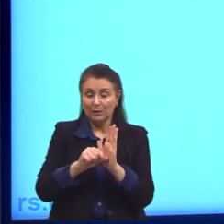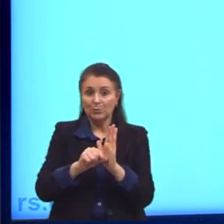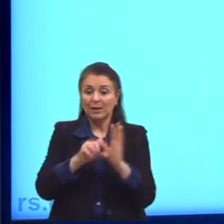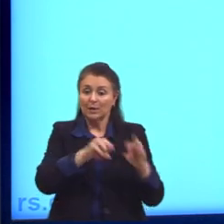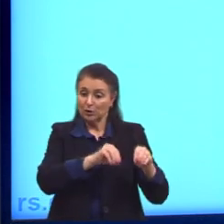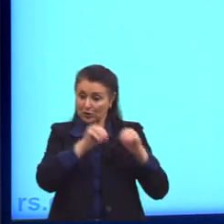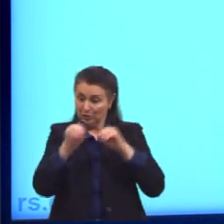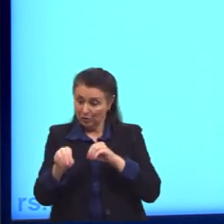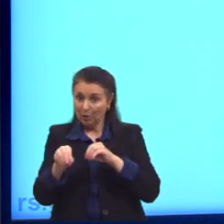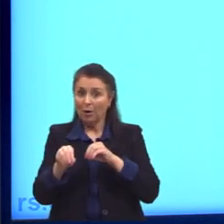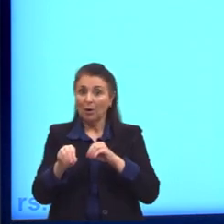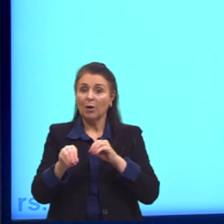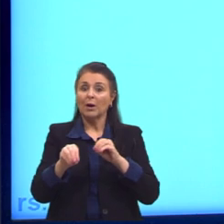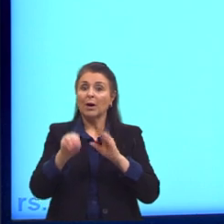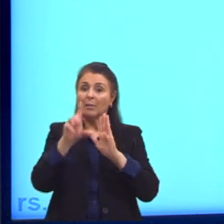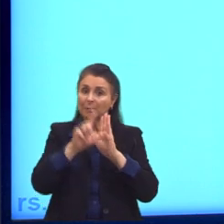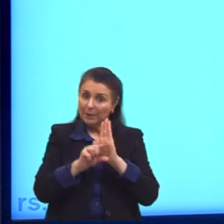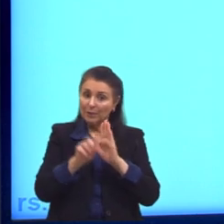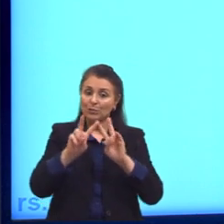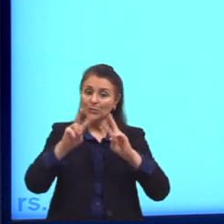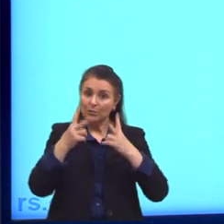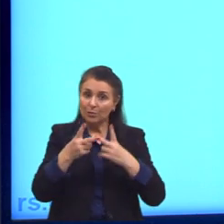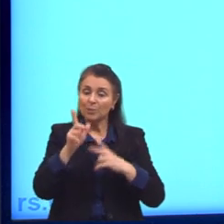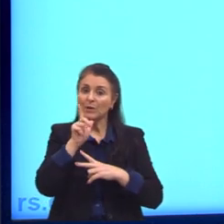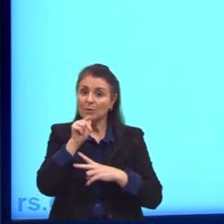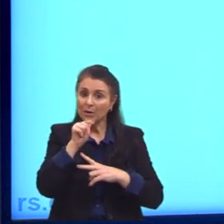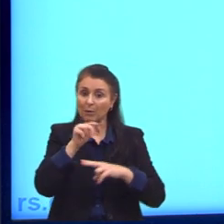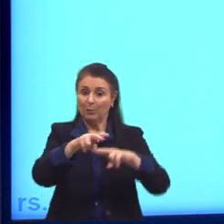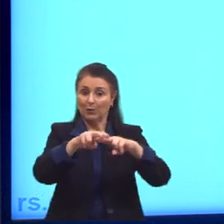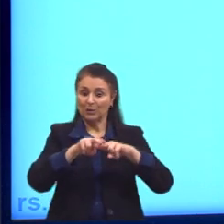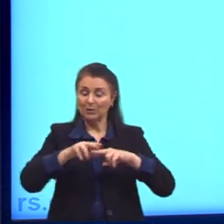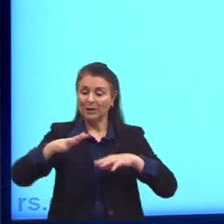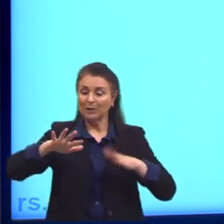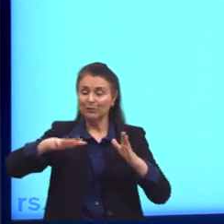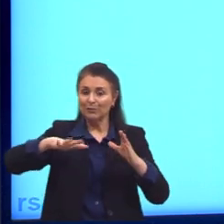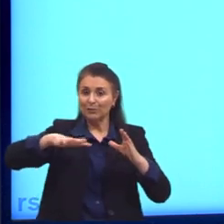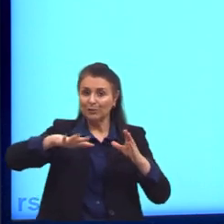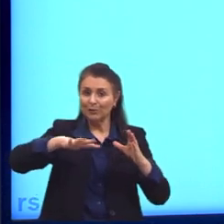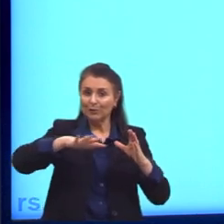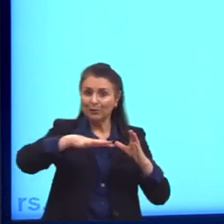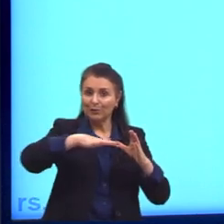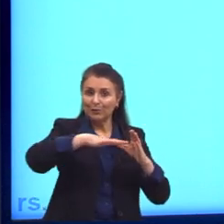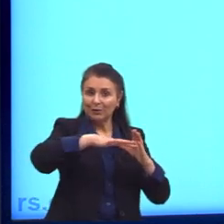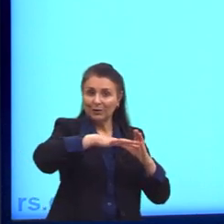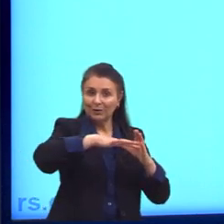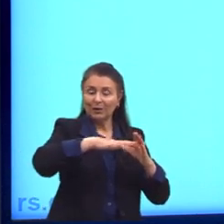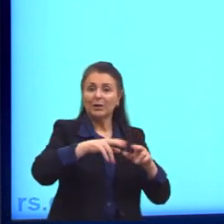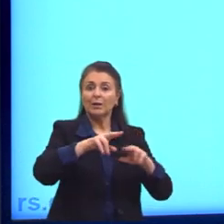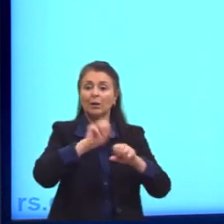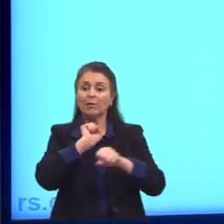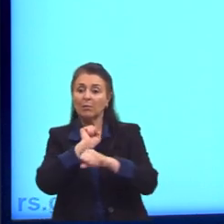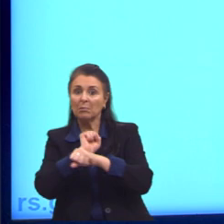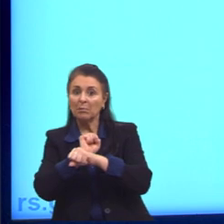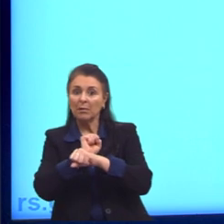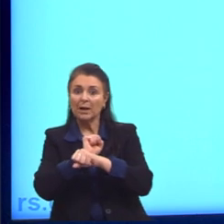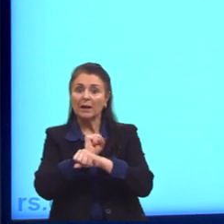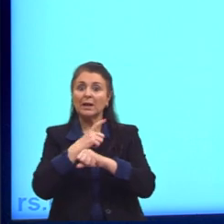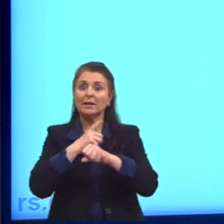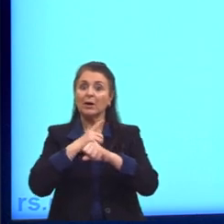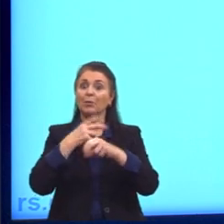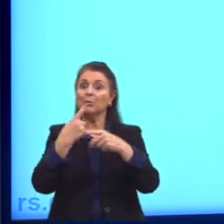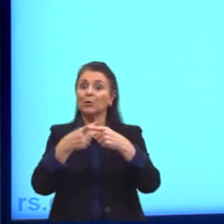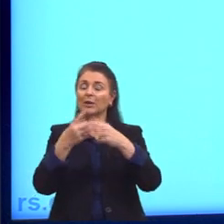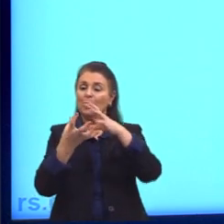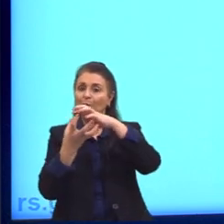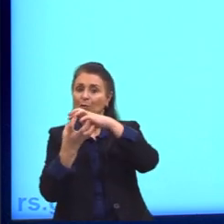deslocar menos volume de água e por isso ele flutua e nesse caso Então tá que ele fique de forma parada a gente tem um empuxo